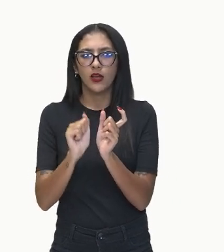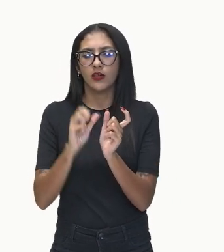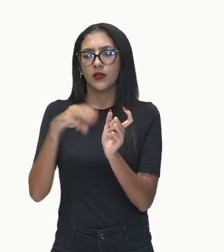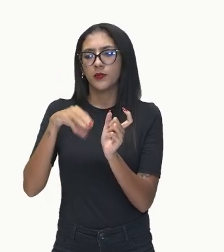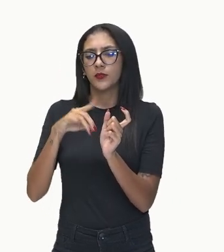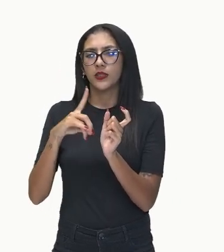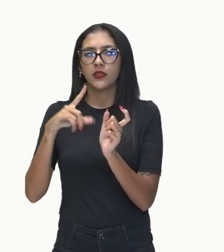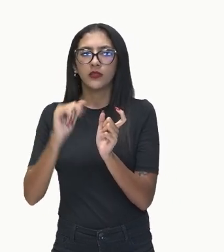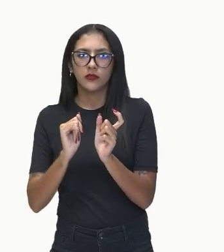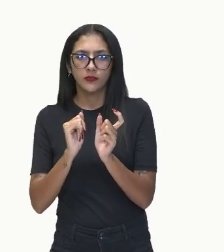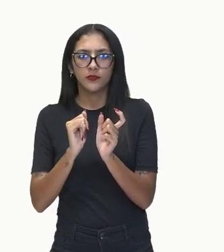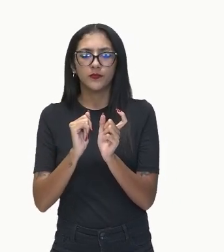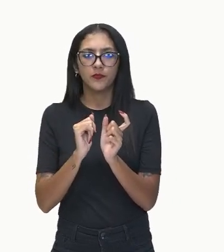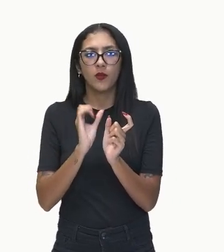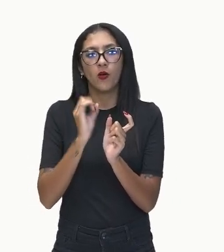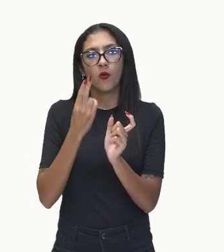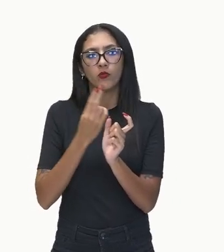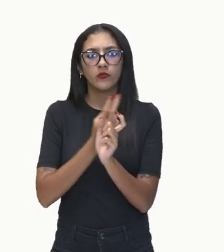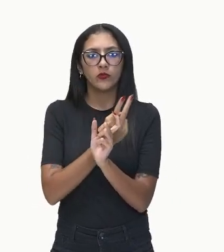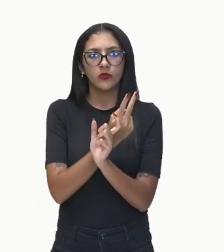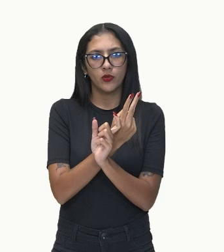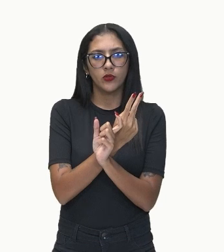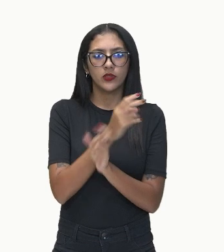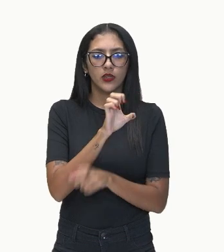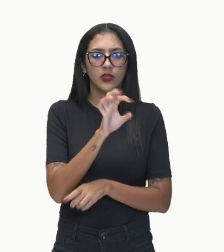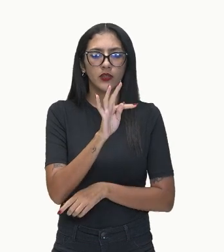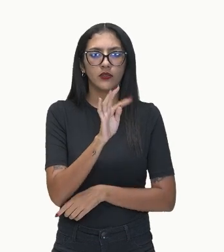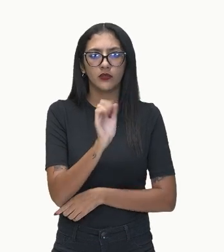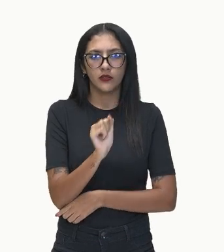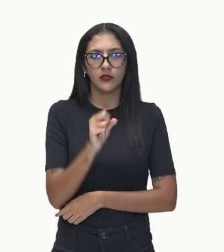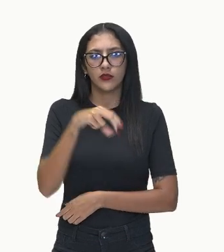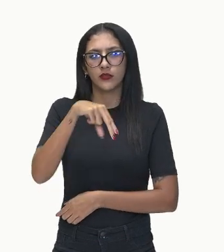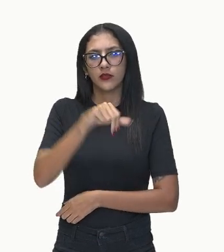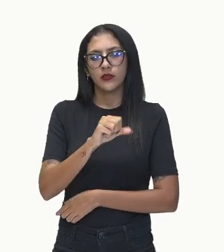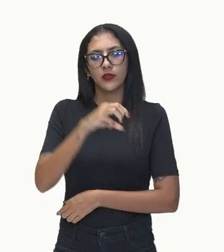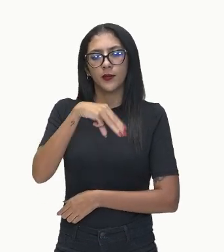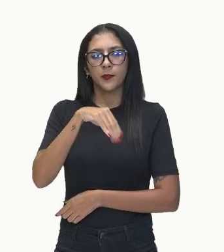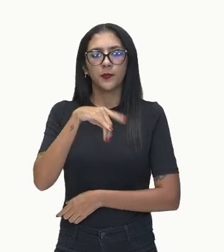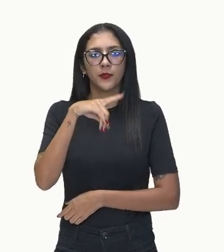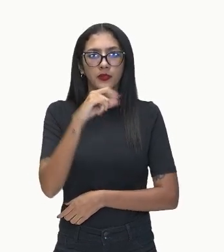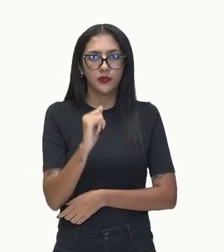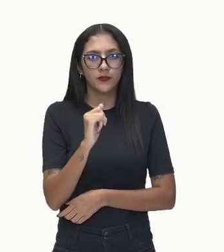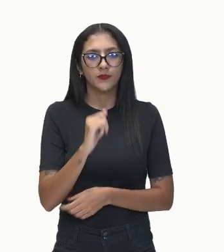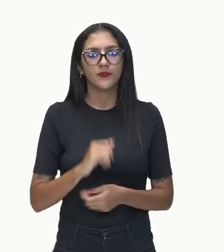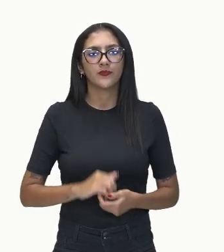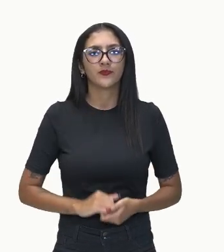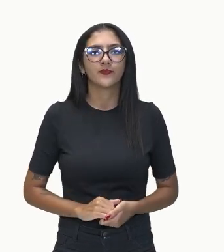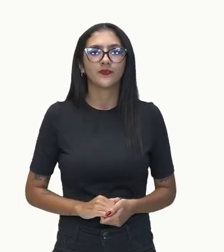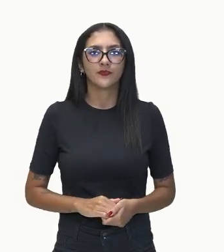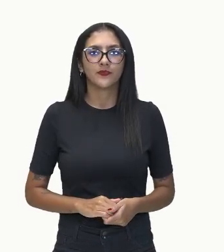carbonos. 2 carbonos, etanamida. Essa é a nomenclatura.